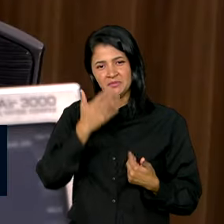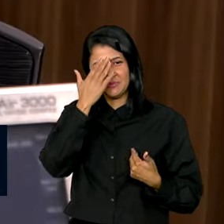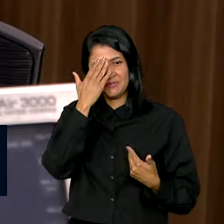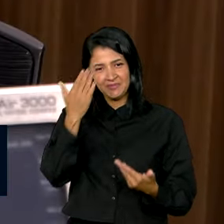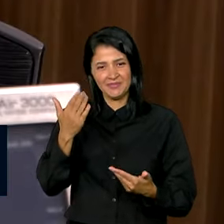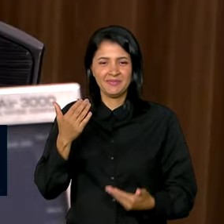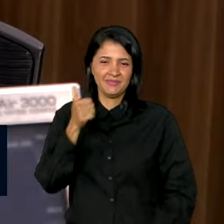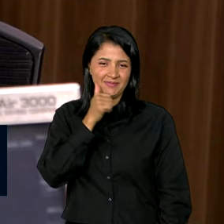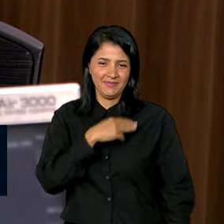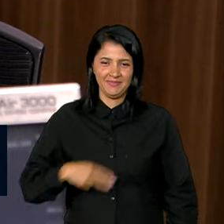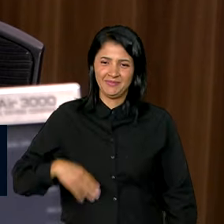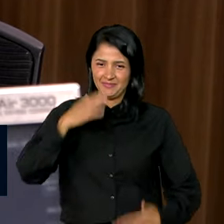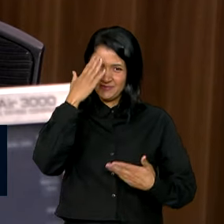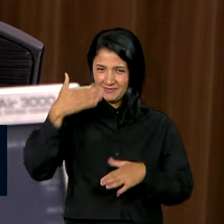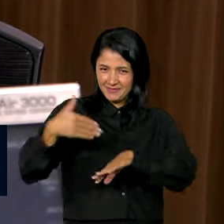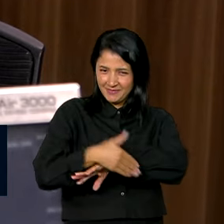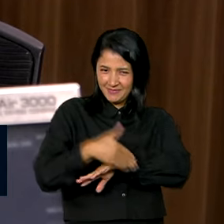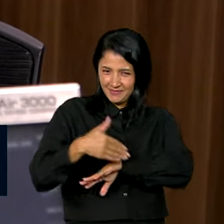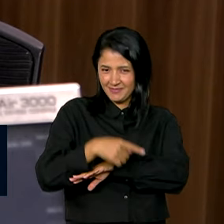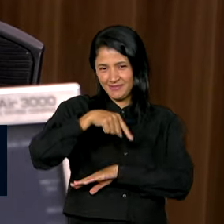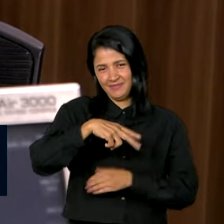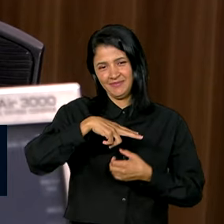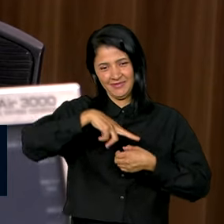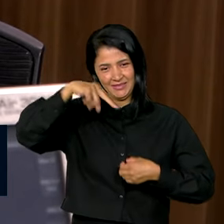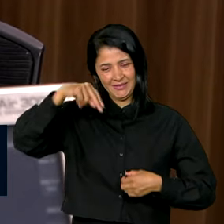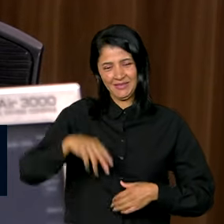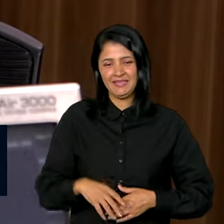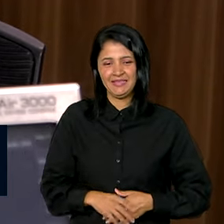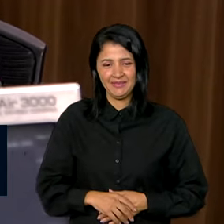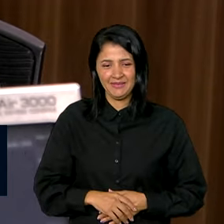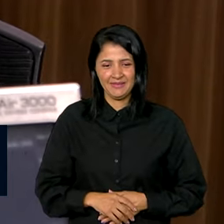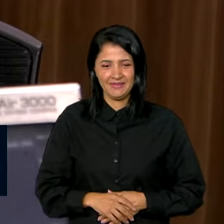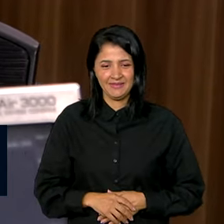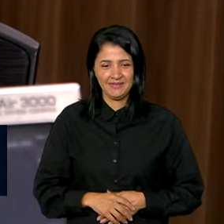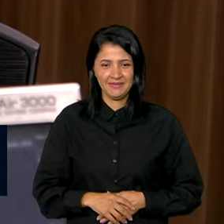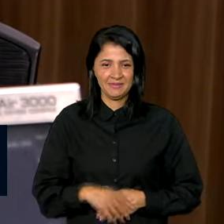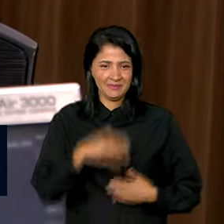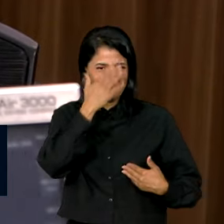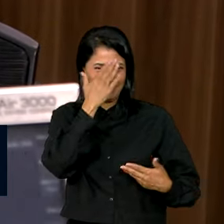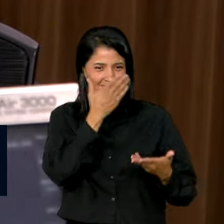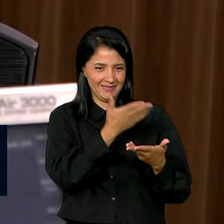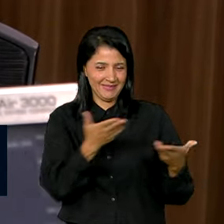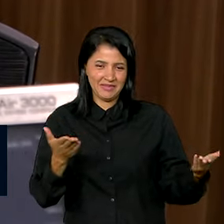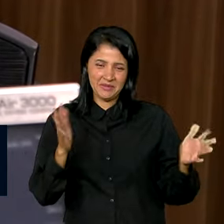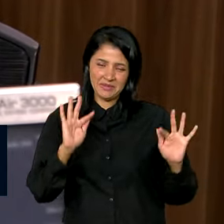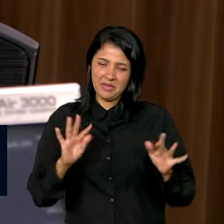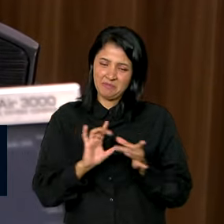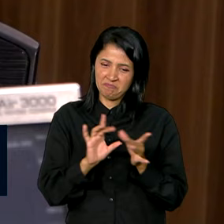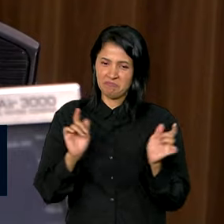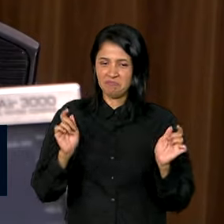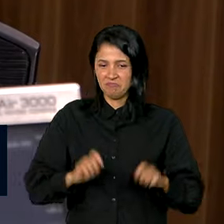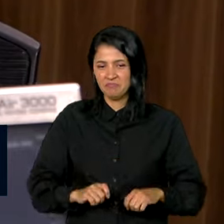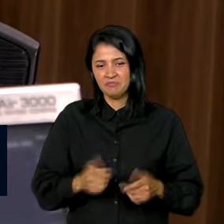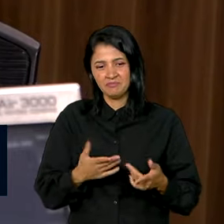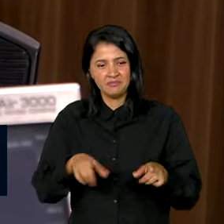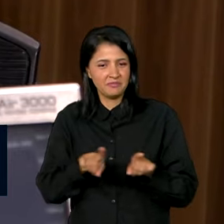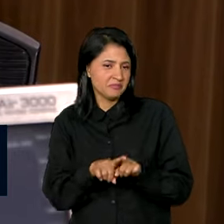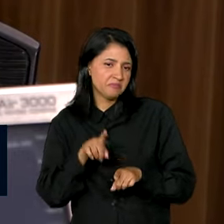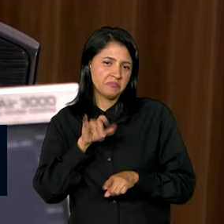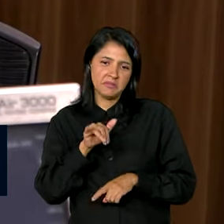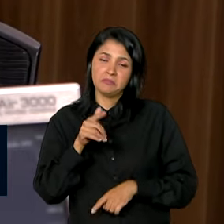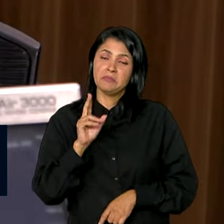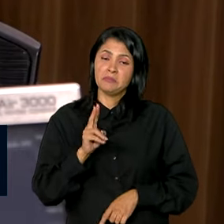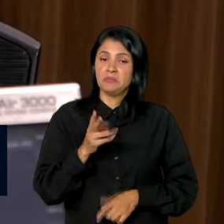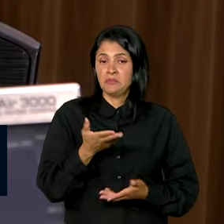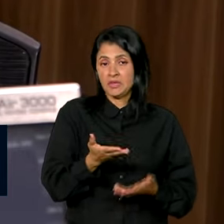obrigado, ministra. A gente agradece a sua participação aqui na Voz do Brasil. Eu que agradeço. Estou sempre à disposição e sempre que